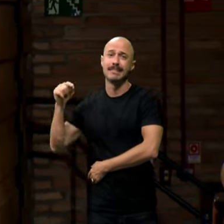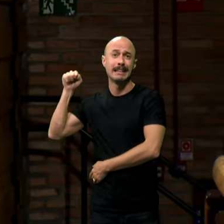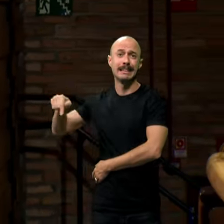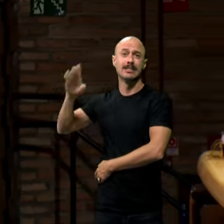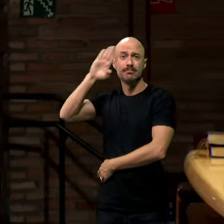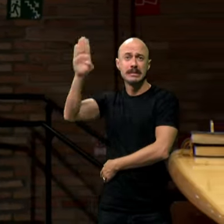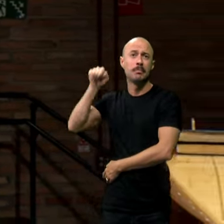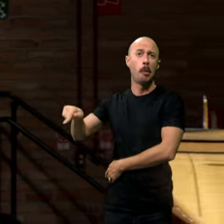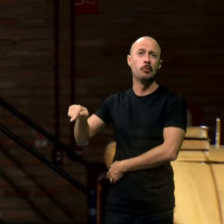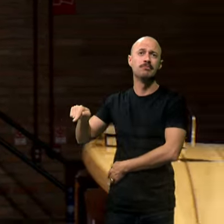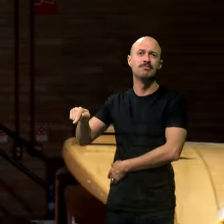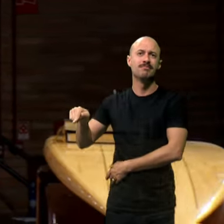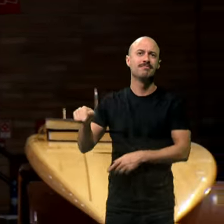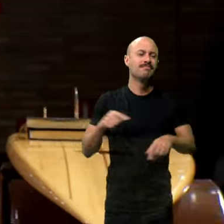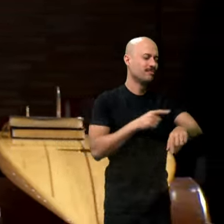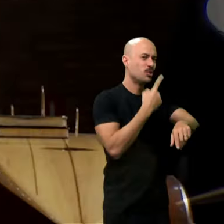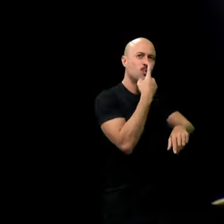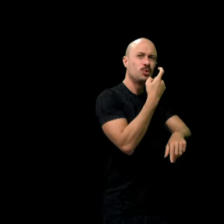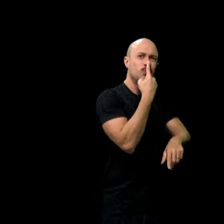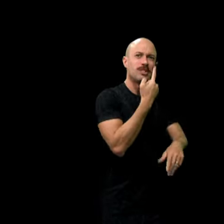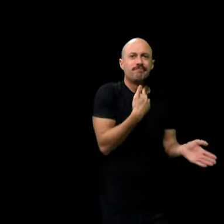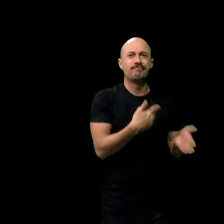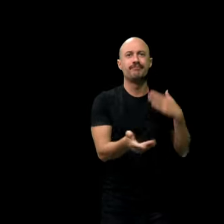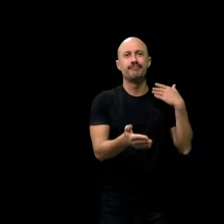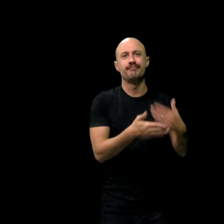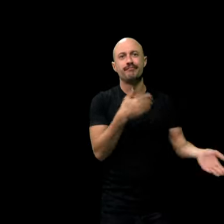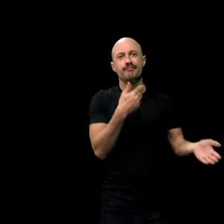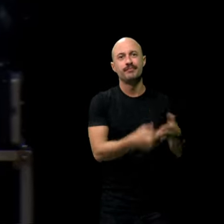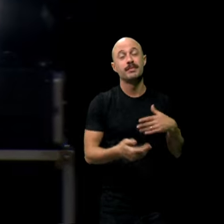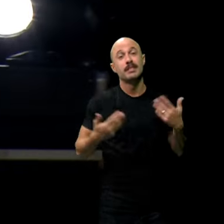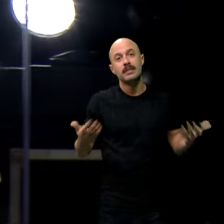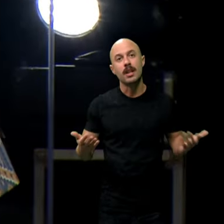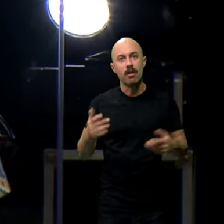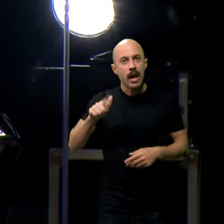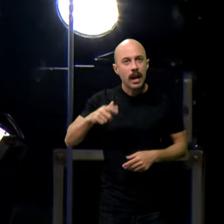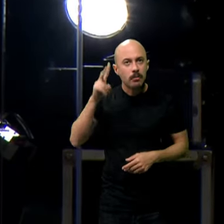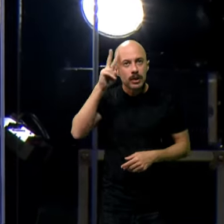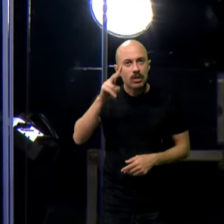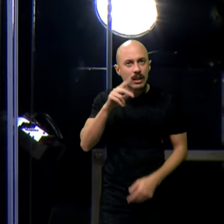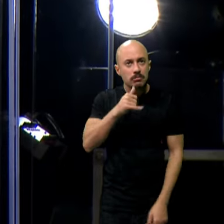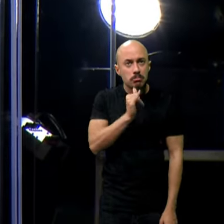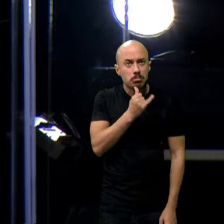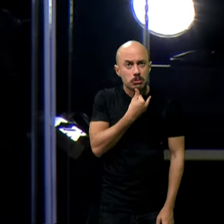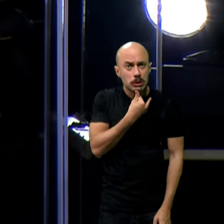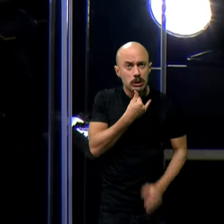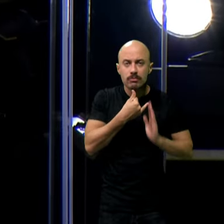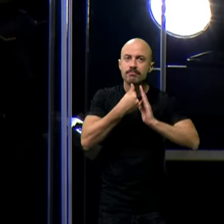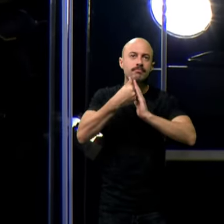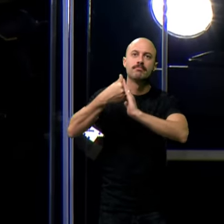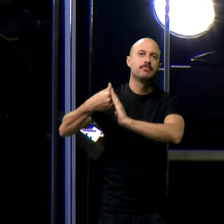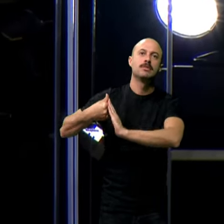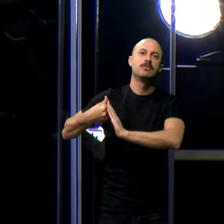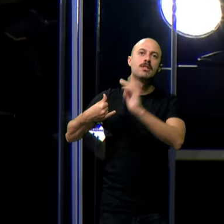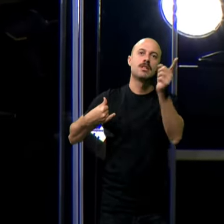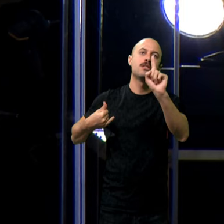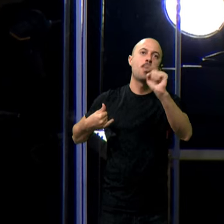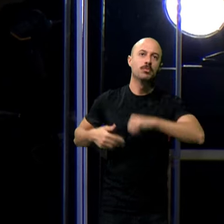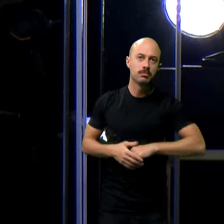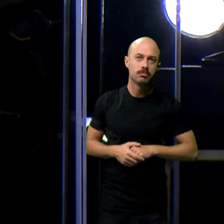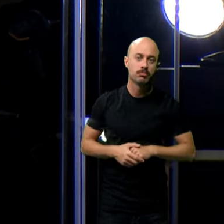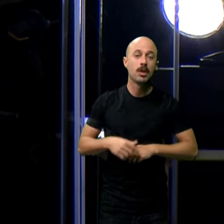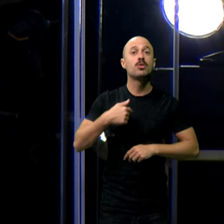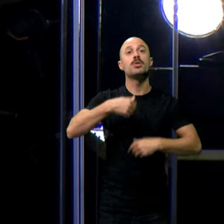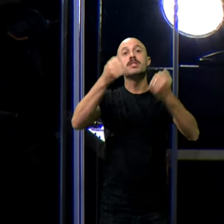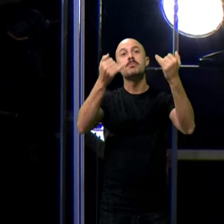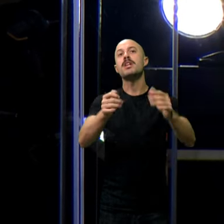Está entendendo ou não? Pero esta não é uma história triste. Eu só estou dizendo para você que na escritura